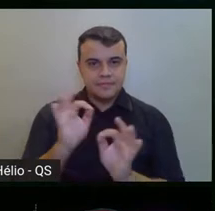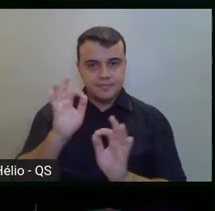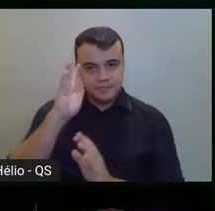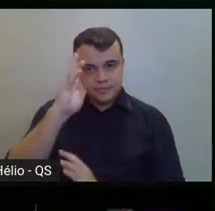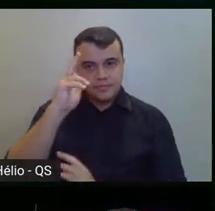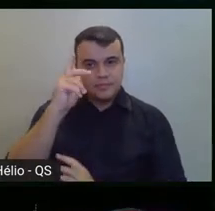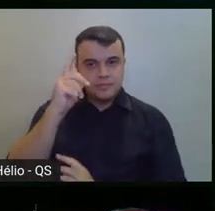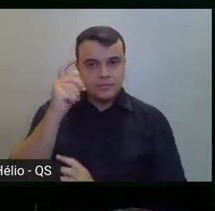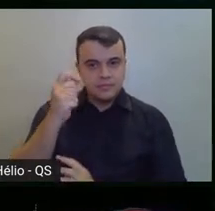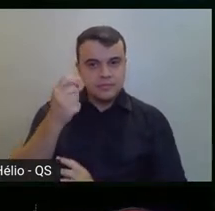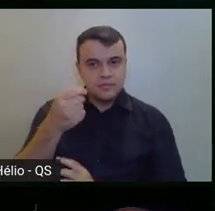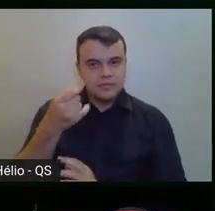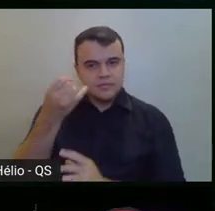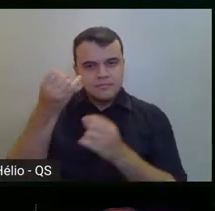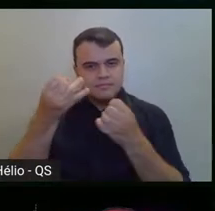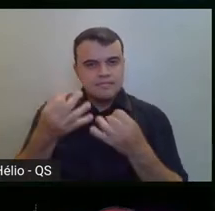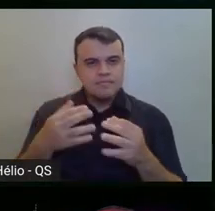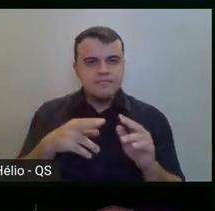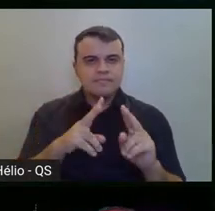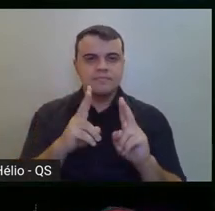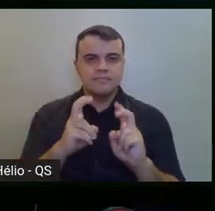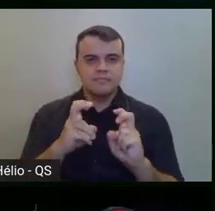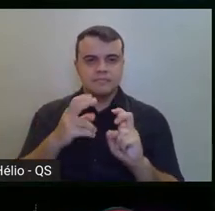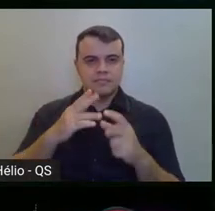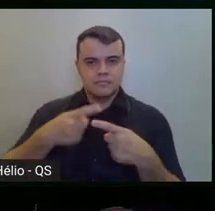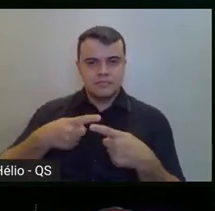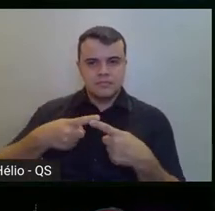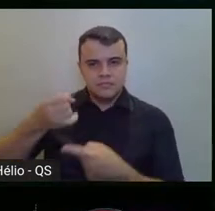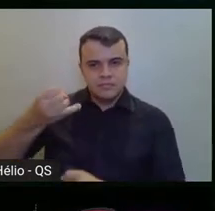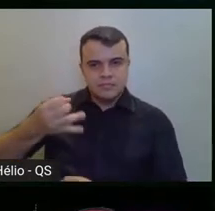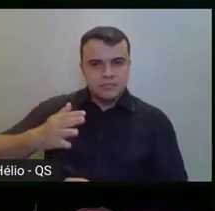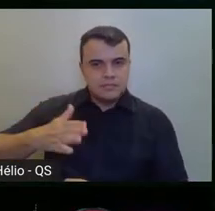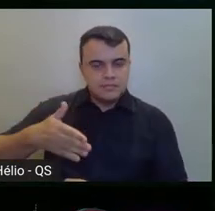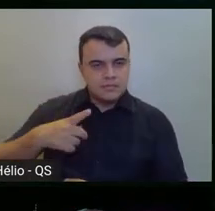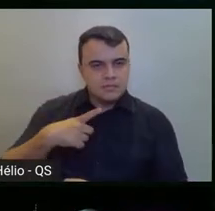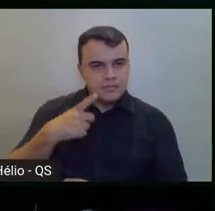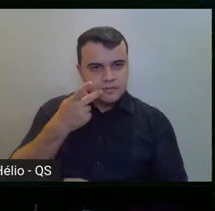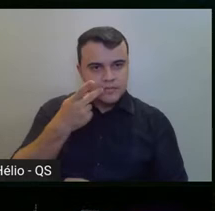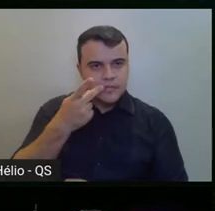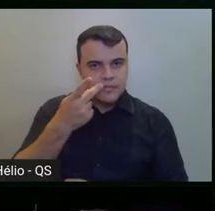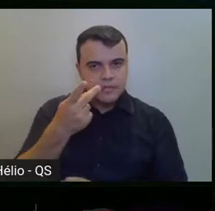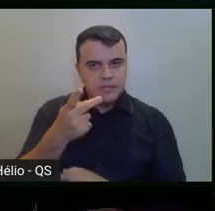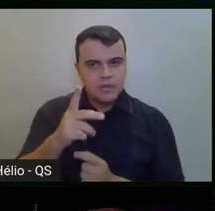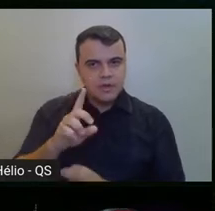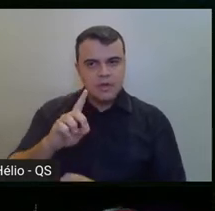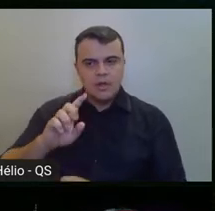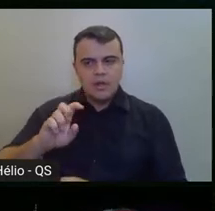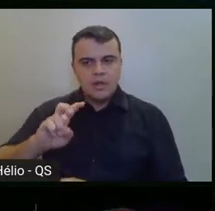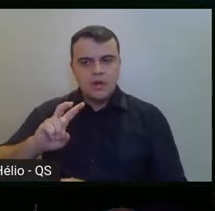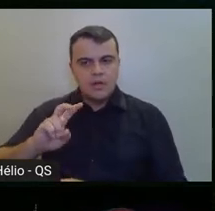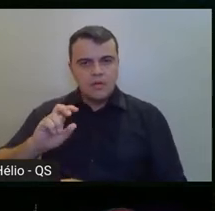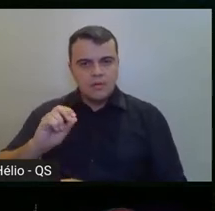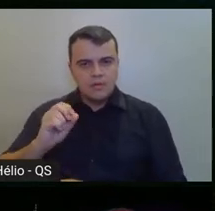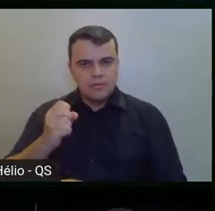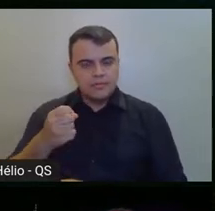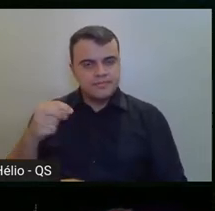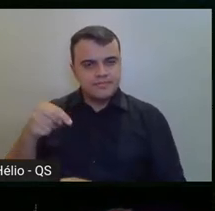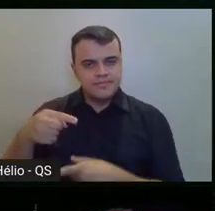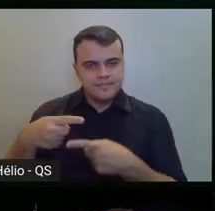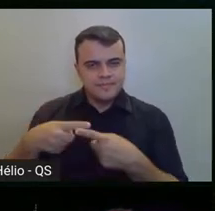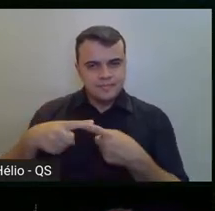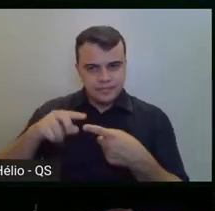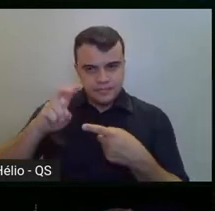é muito sobre isso né galera que o pessoal já comentou aqui a gente vai falar bastante de The Voice e vocês vão entender que é uma parada